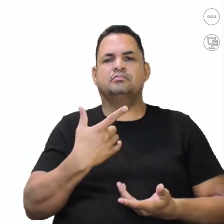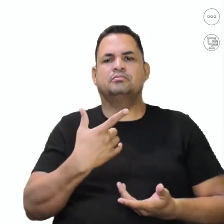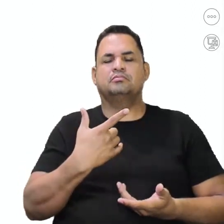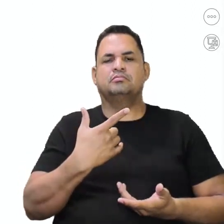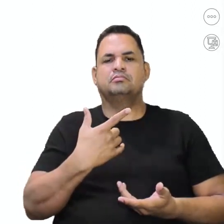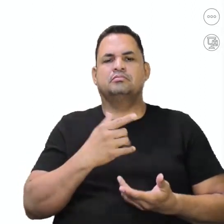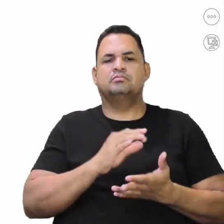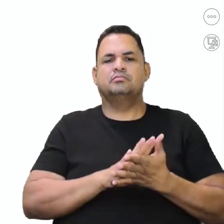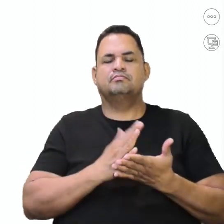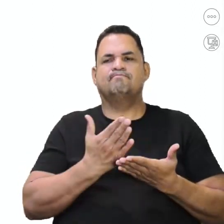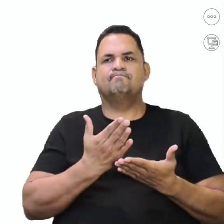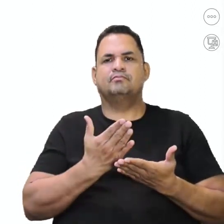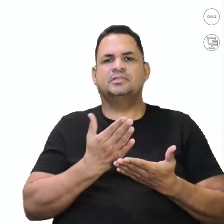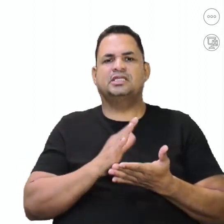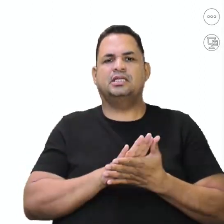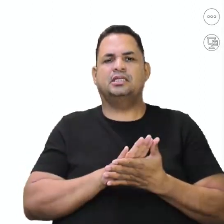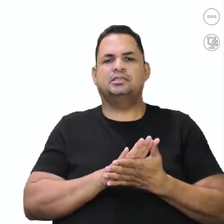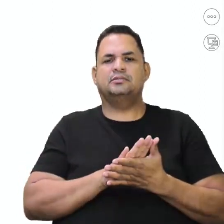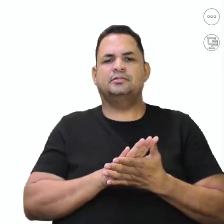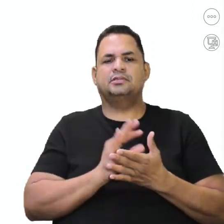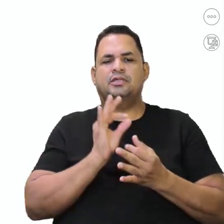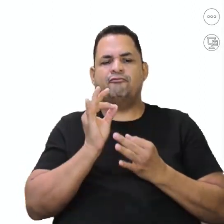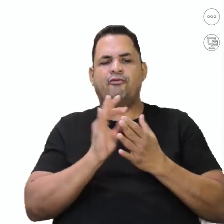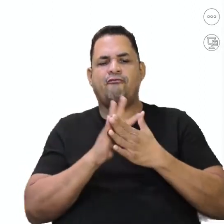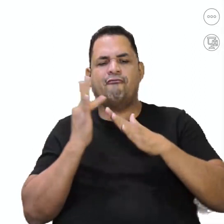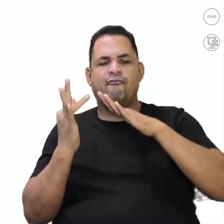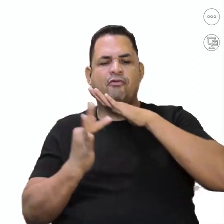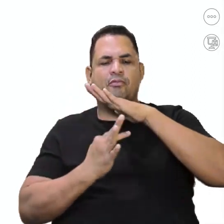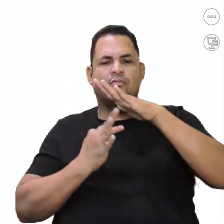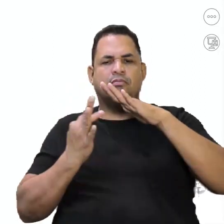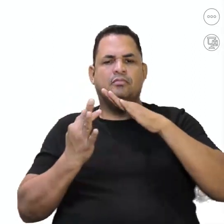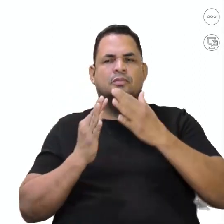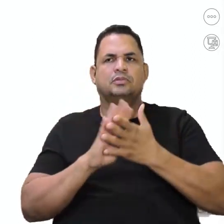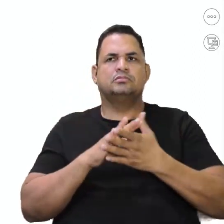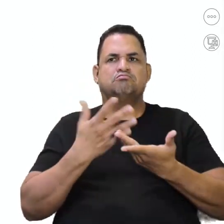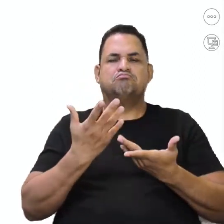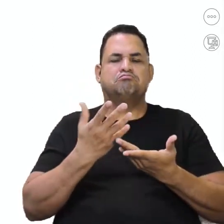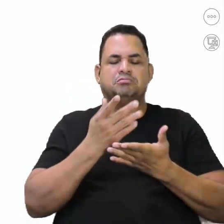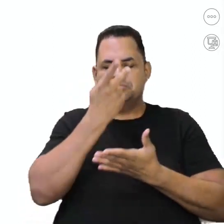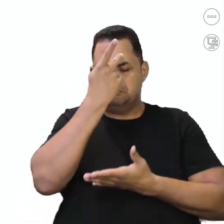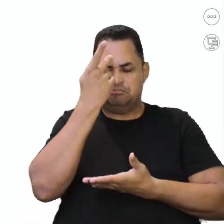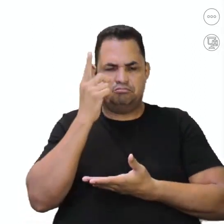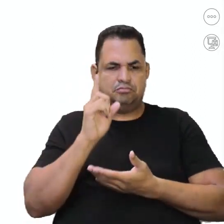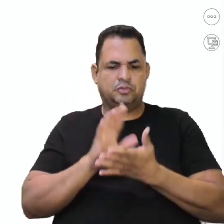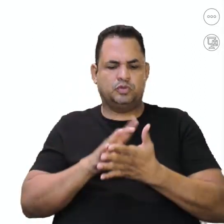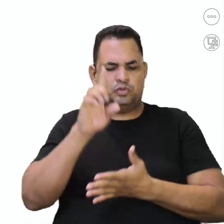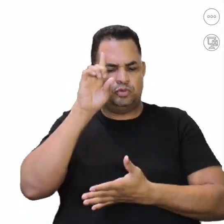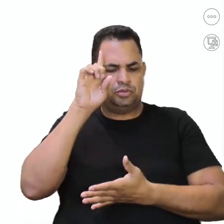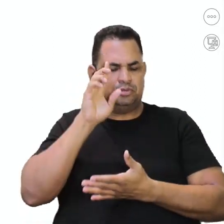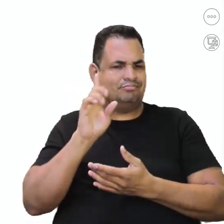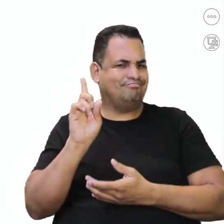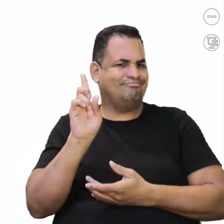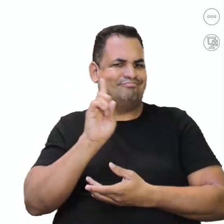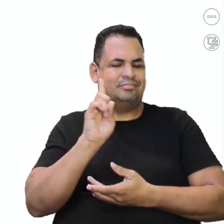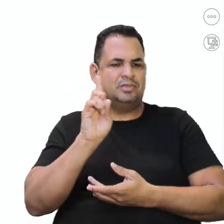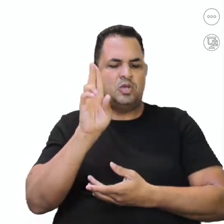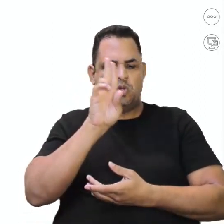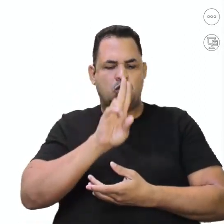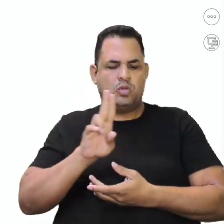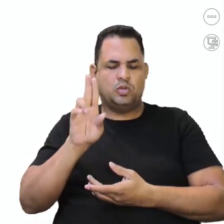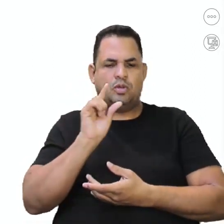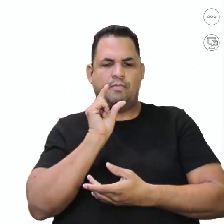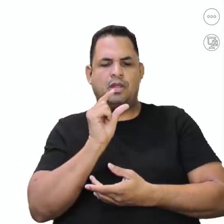de serem consideradas bem formais. Então, as pessoas no dia a dia não usam muito as palavras cognatas. Tem